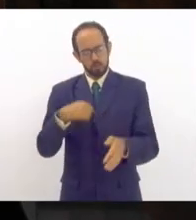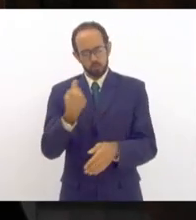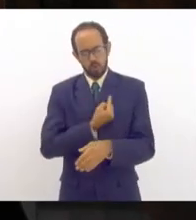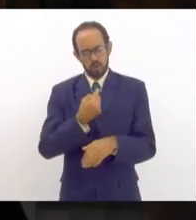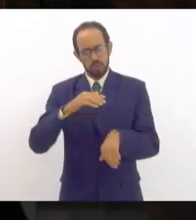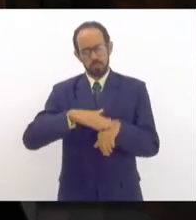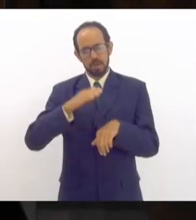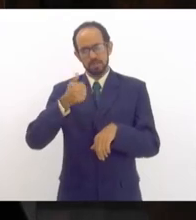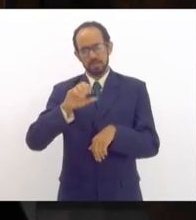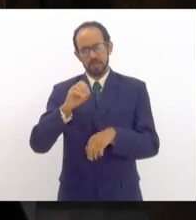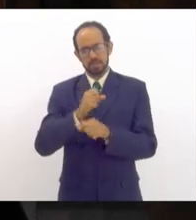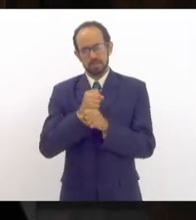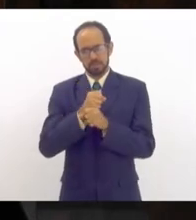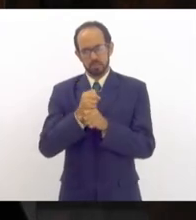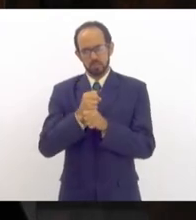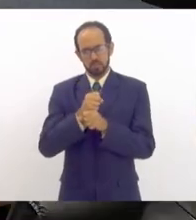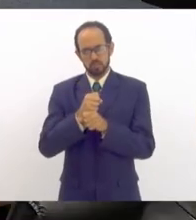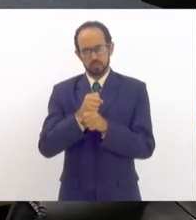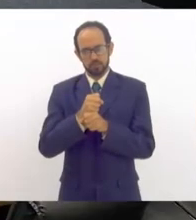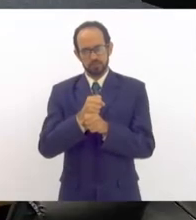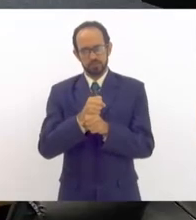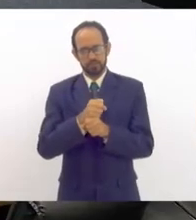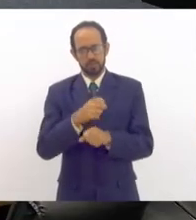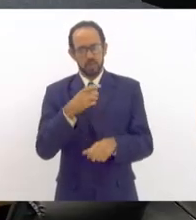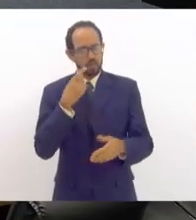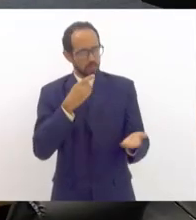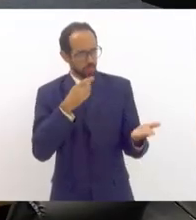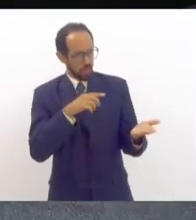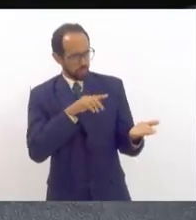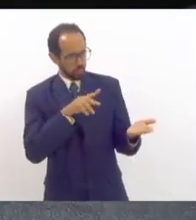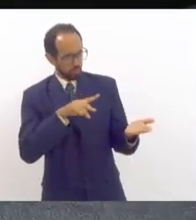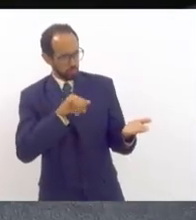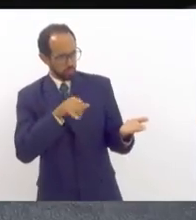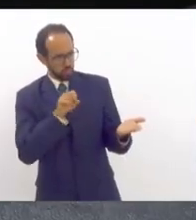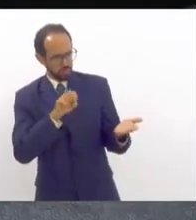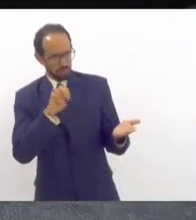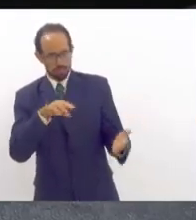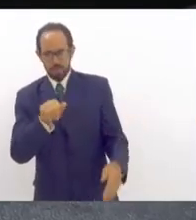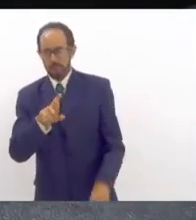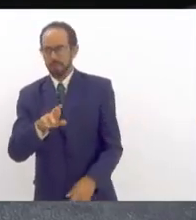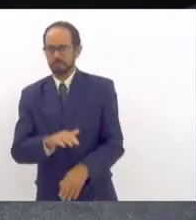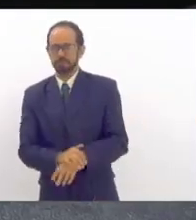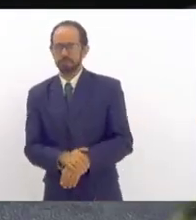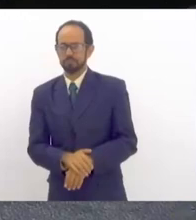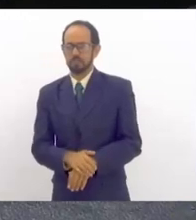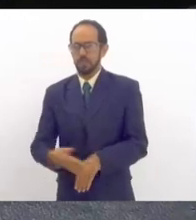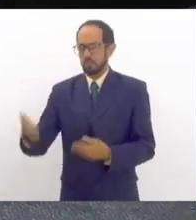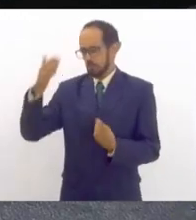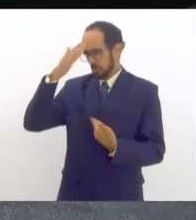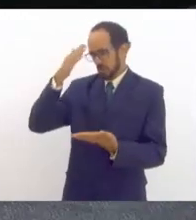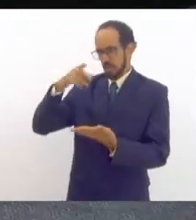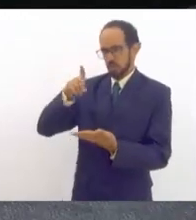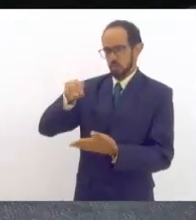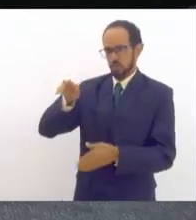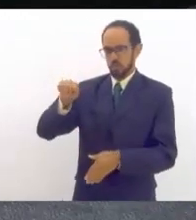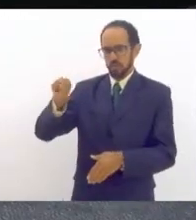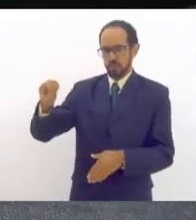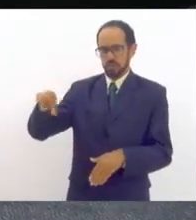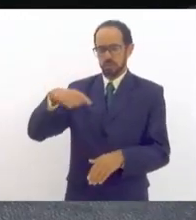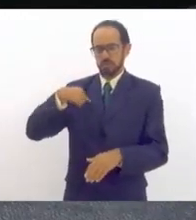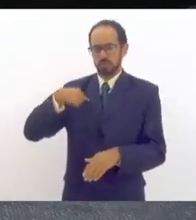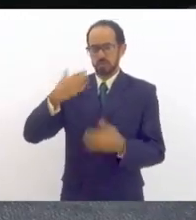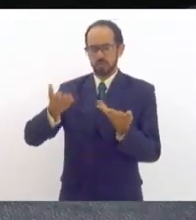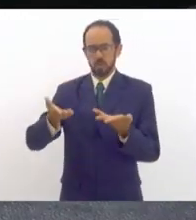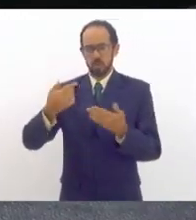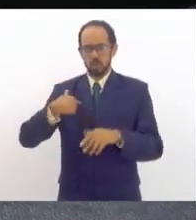Deputado Josemar Obrigado aí pela oportunidade pela parte Deputado Douglas ruas me somando